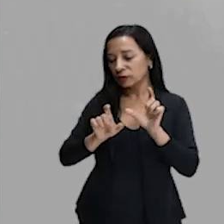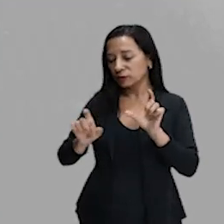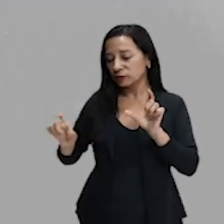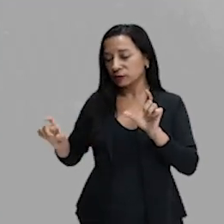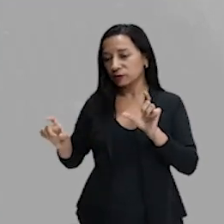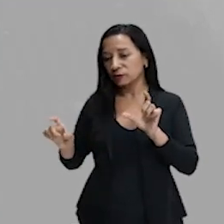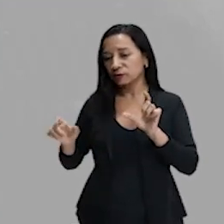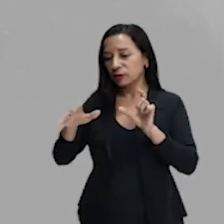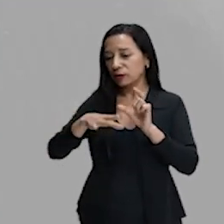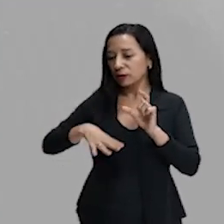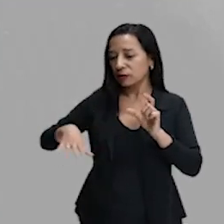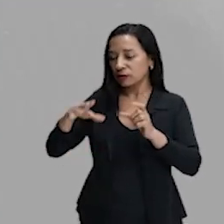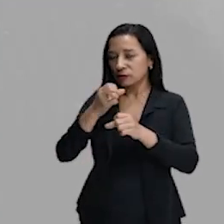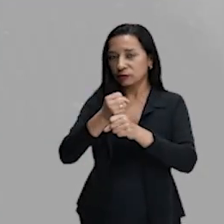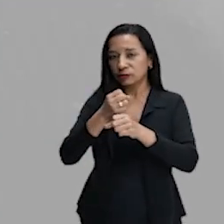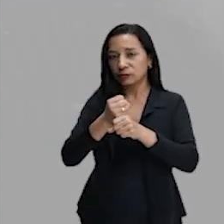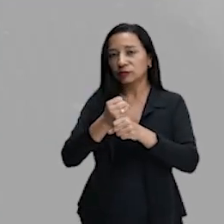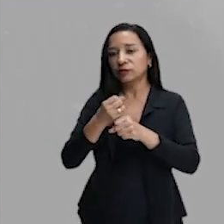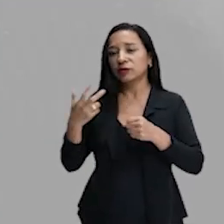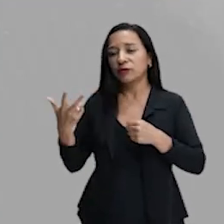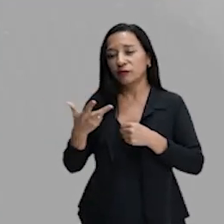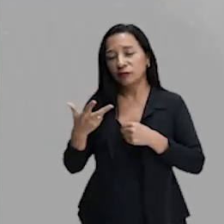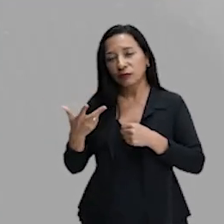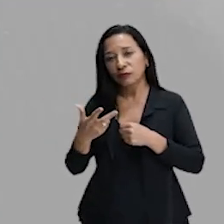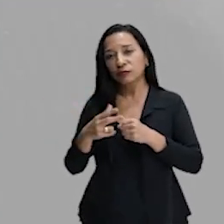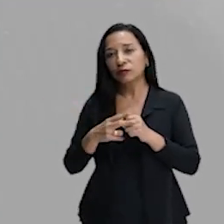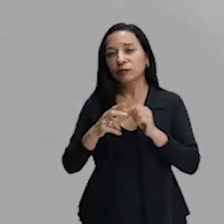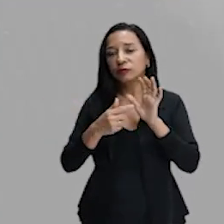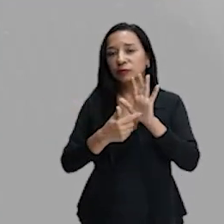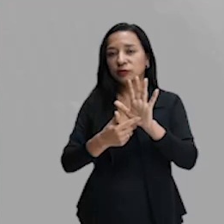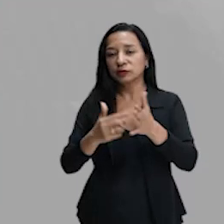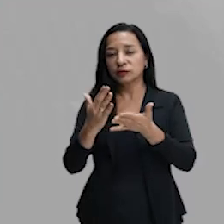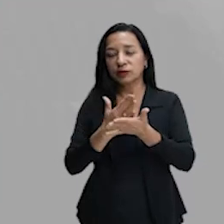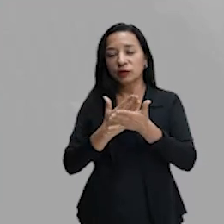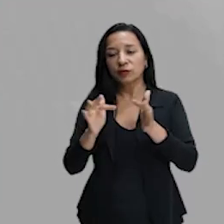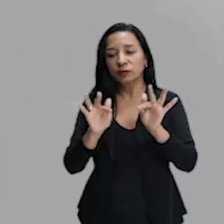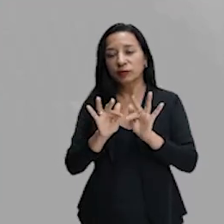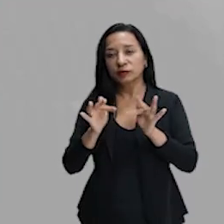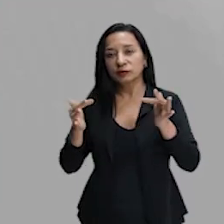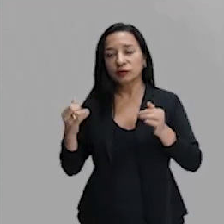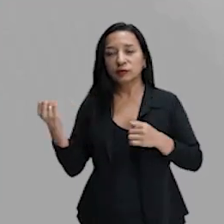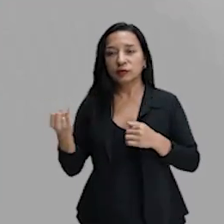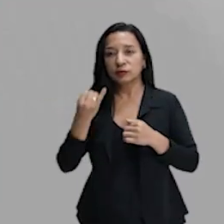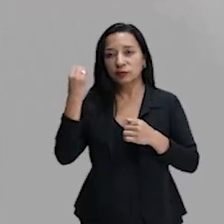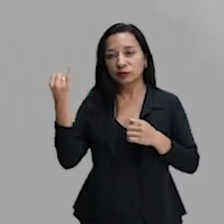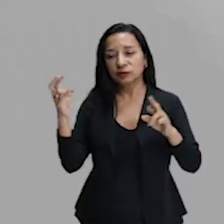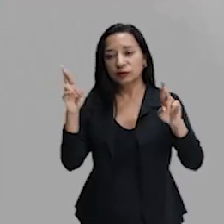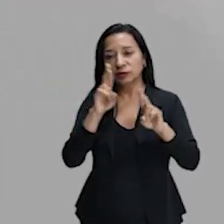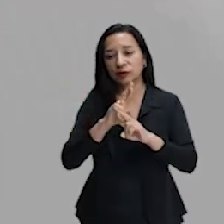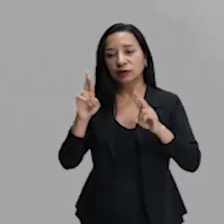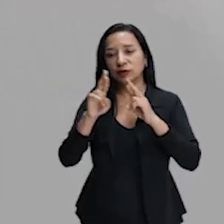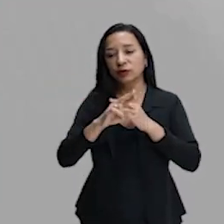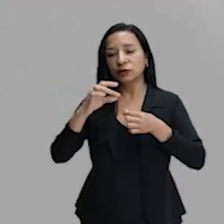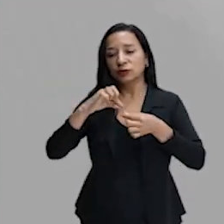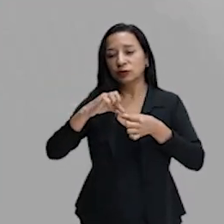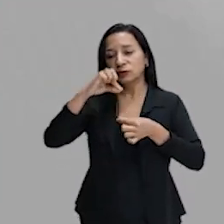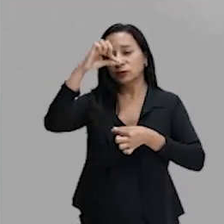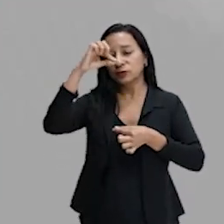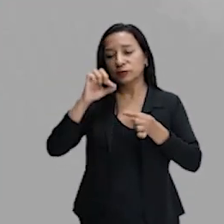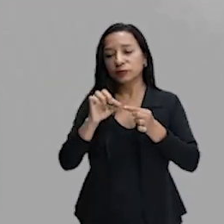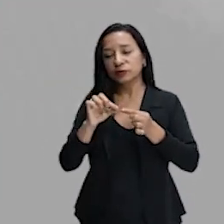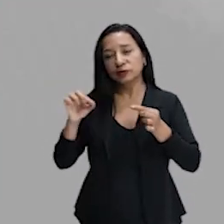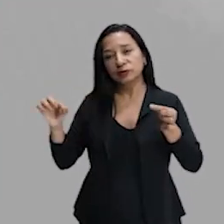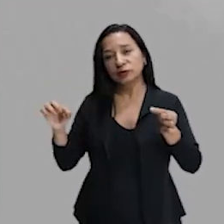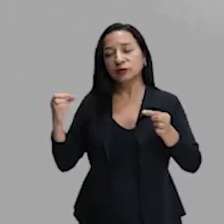área calculamos aqui volume mostramos aqui algumas fórmulas que tão importantes algumas relações de medida que também